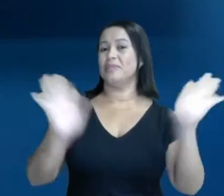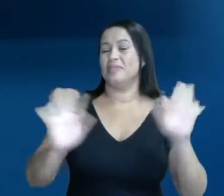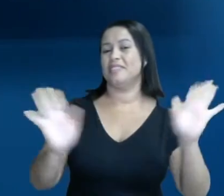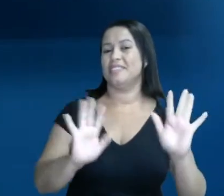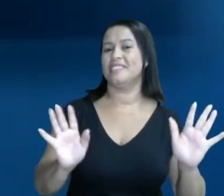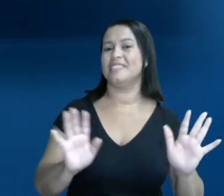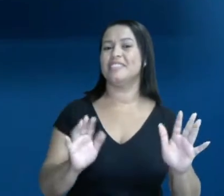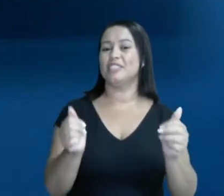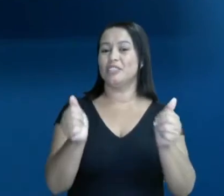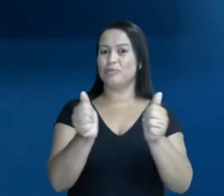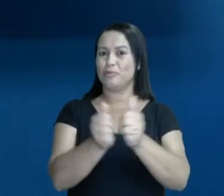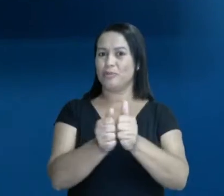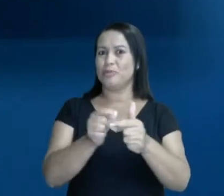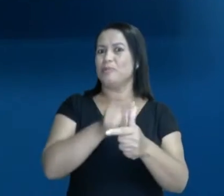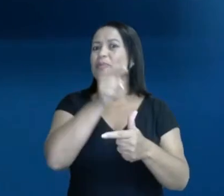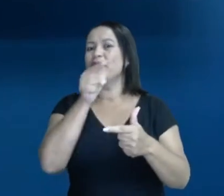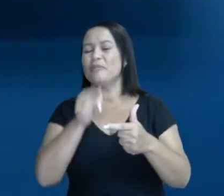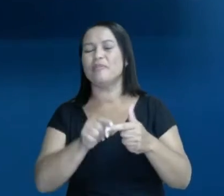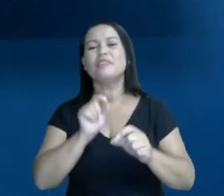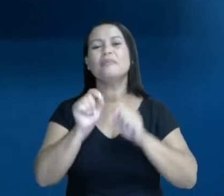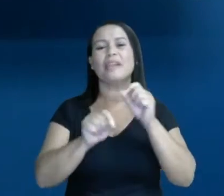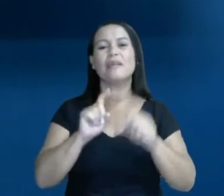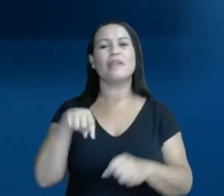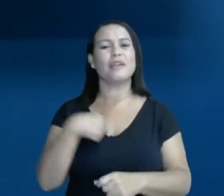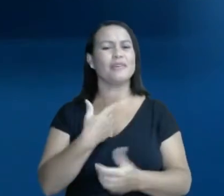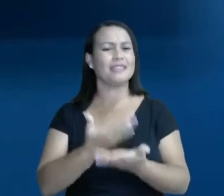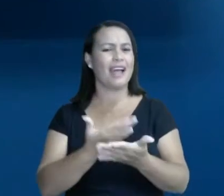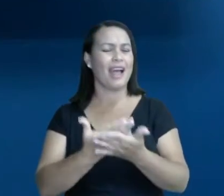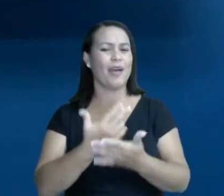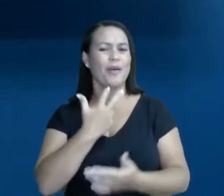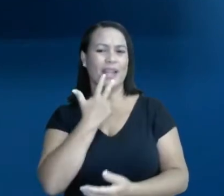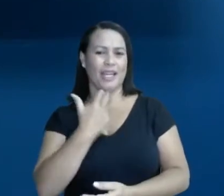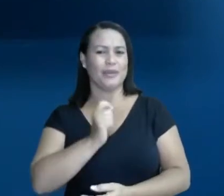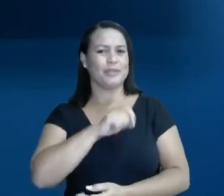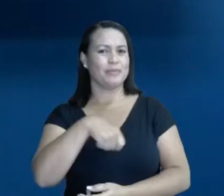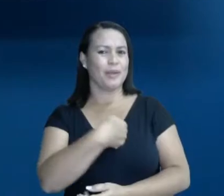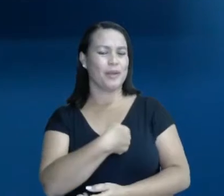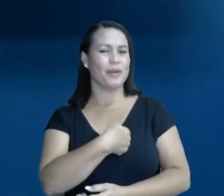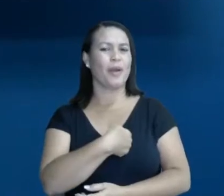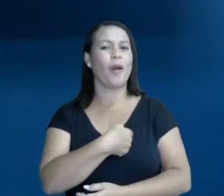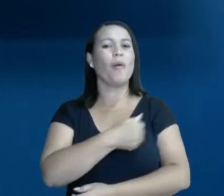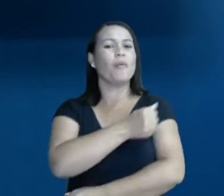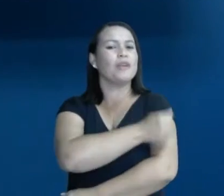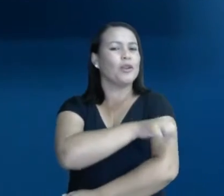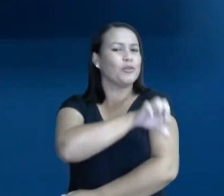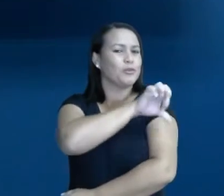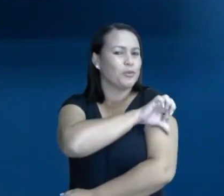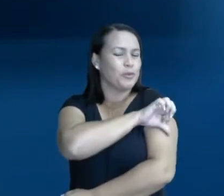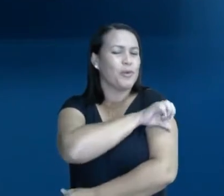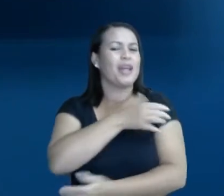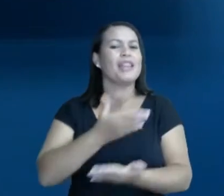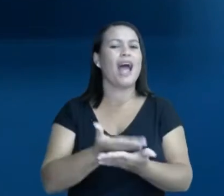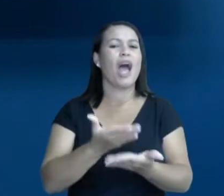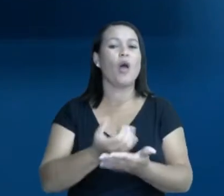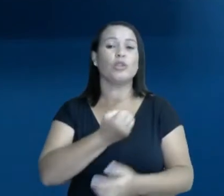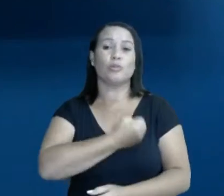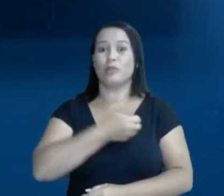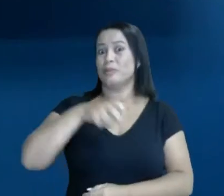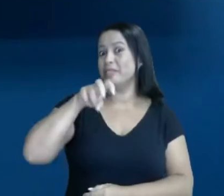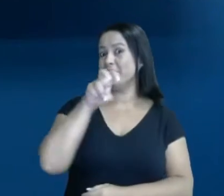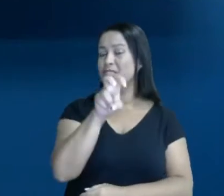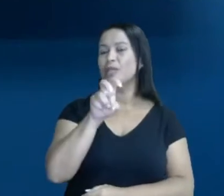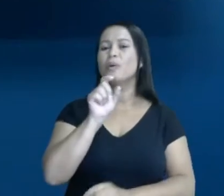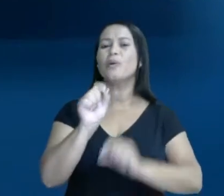Oi, gente, nós estamos aqui mais uma vez para a nossa aula de espanhol, para a turma do 9º ano. Hoje é a nossa aula de número